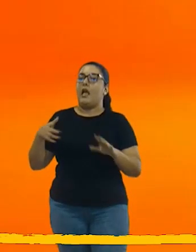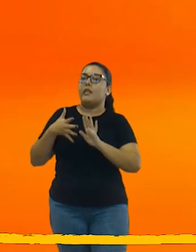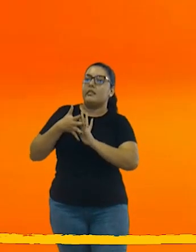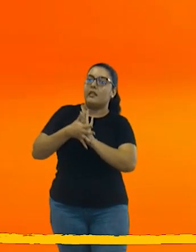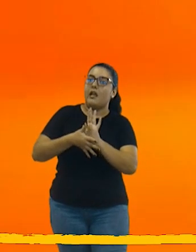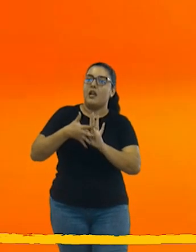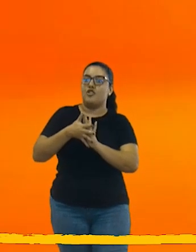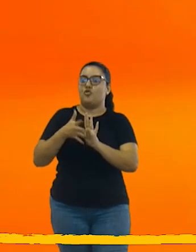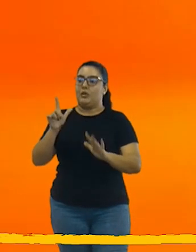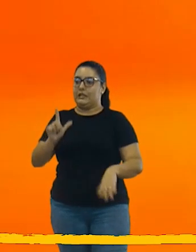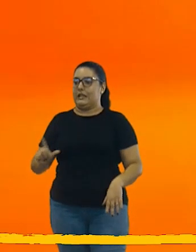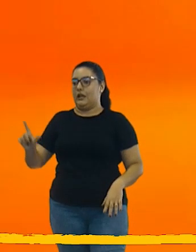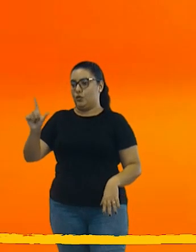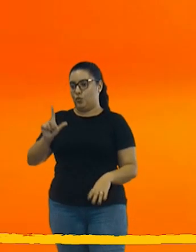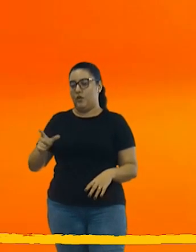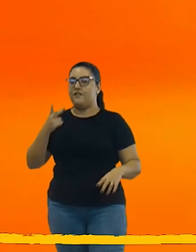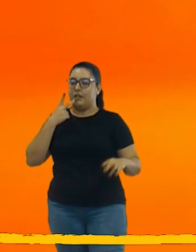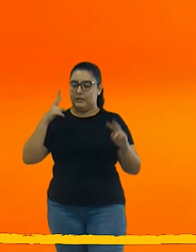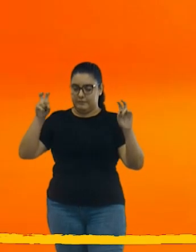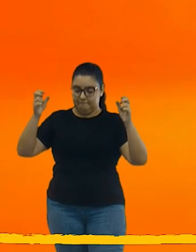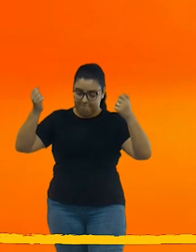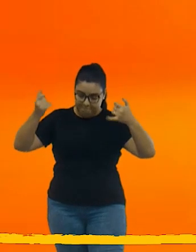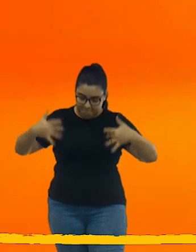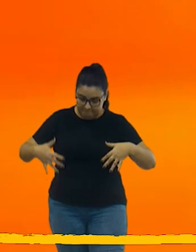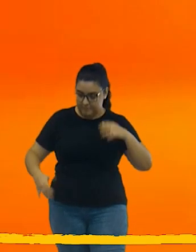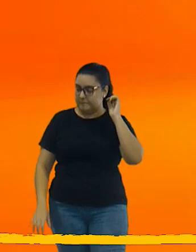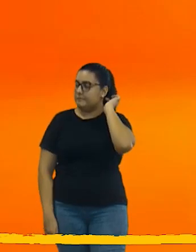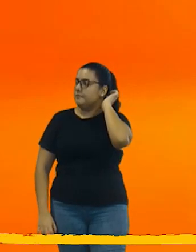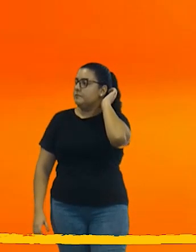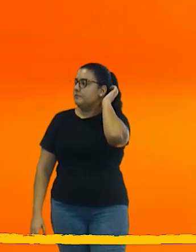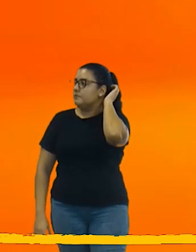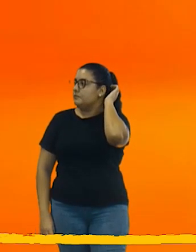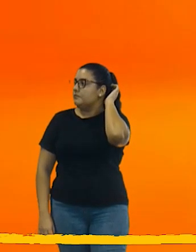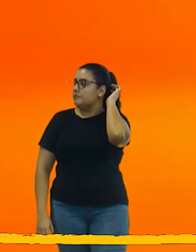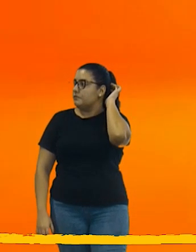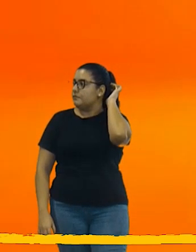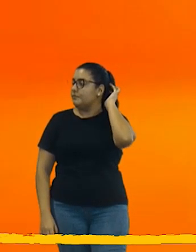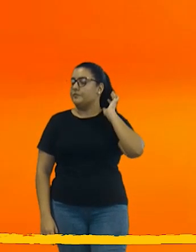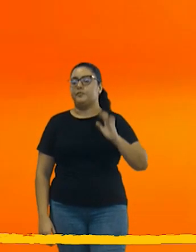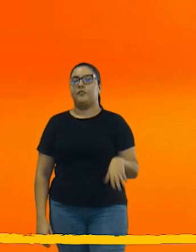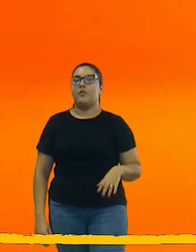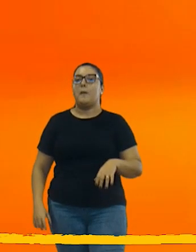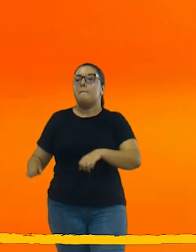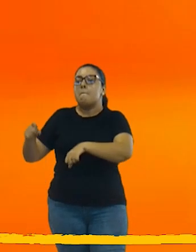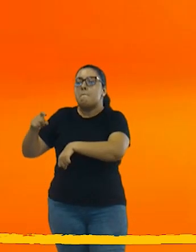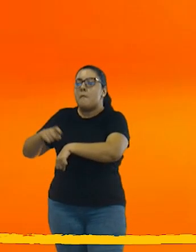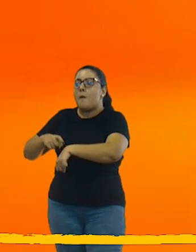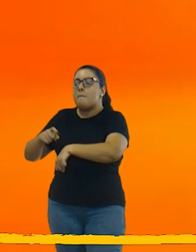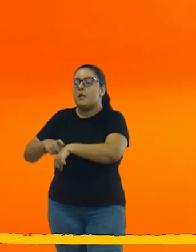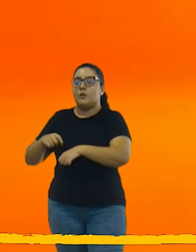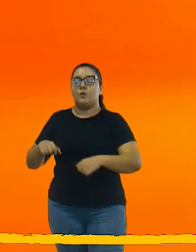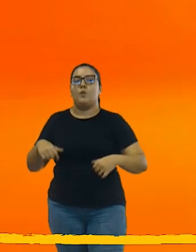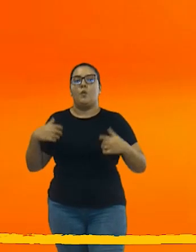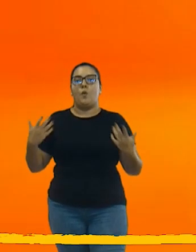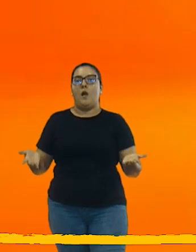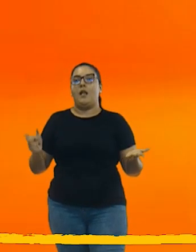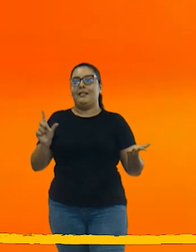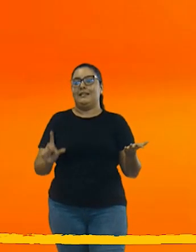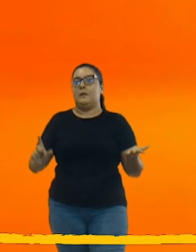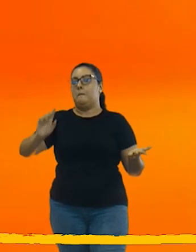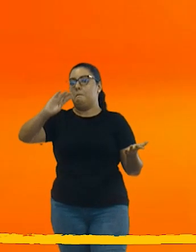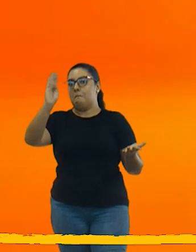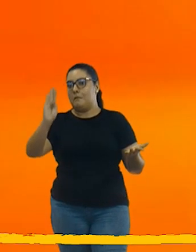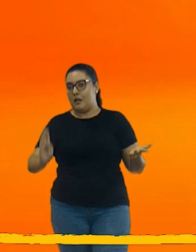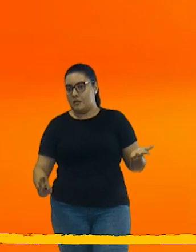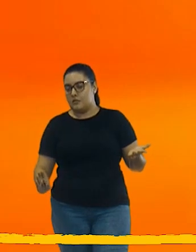texto literário. Sobre o texto literário. Em quais momentos da literatura